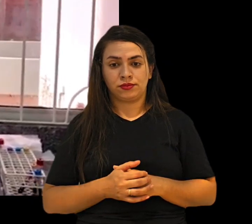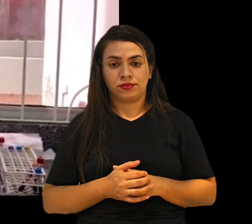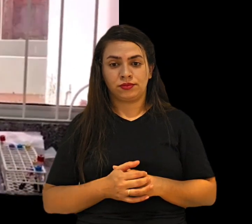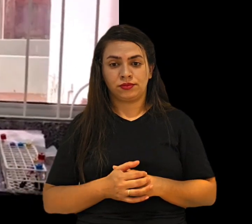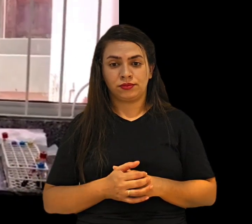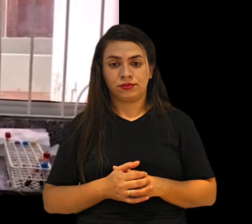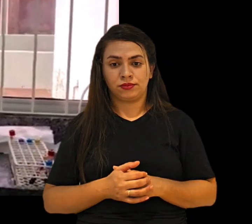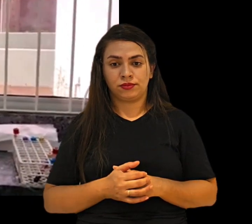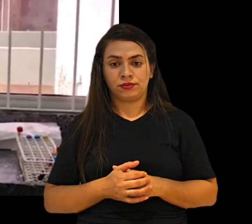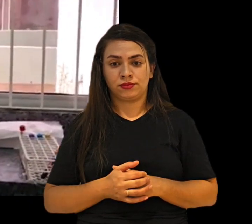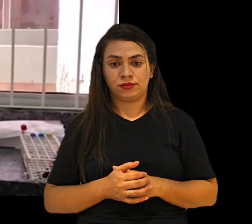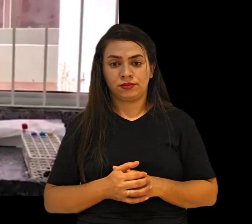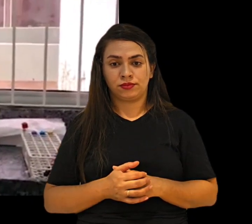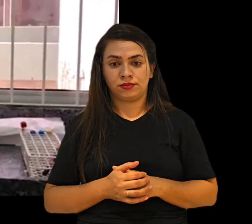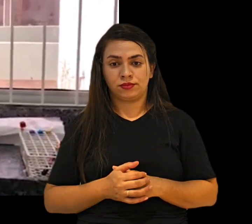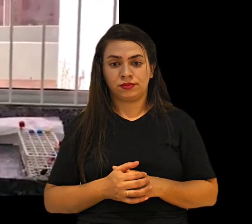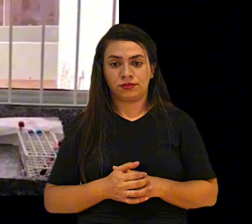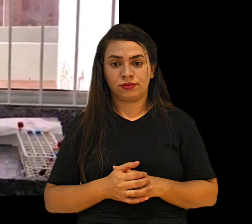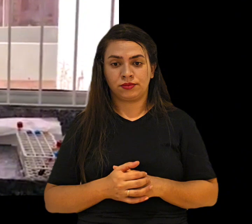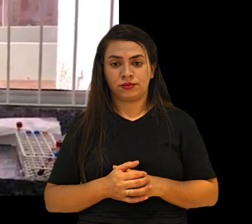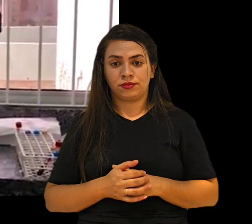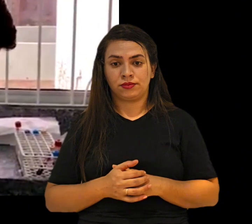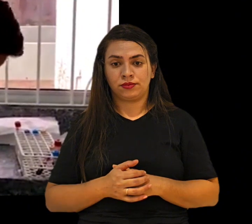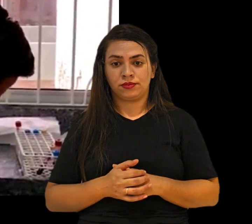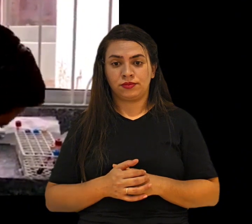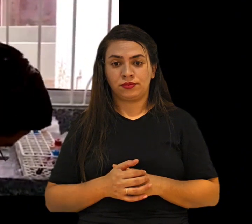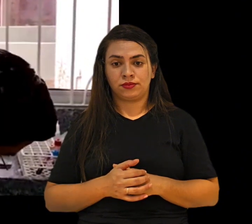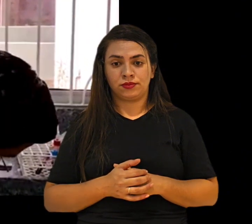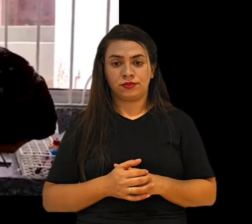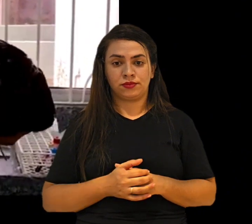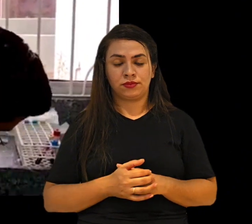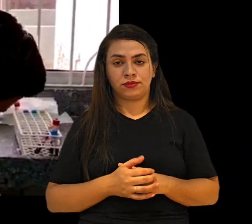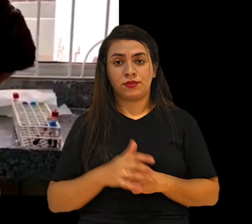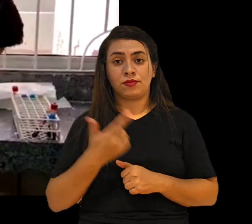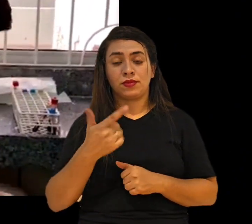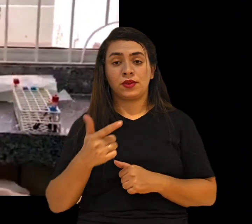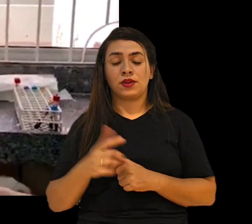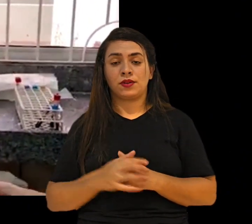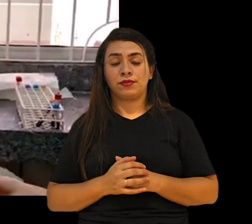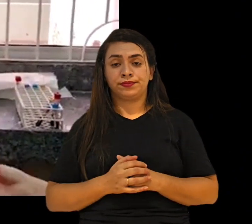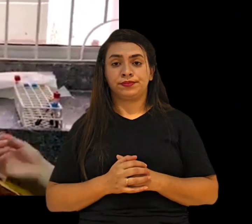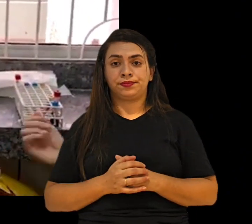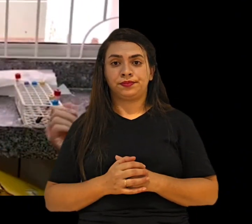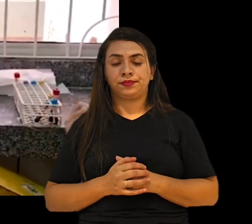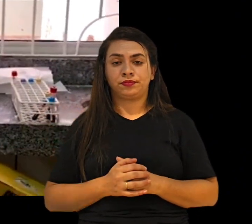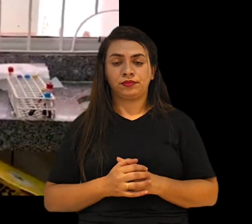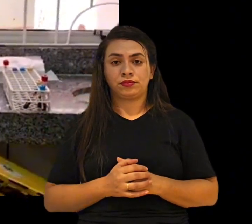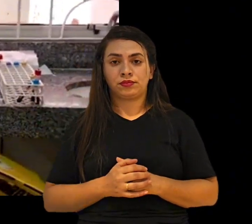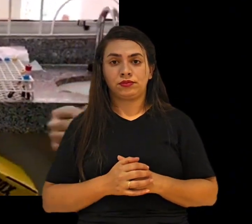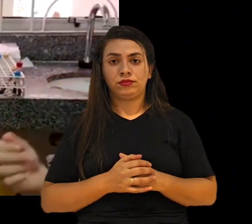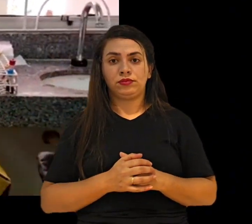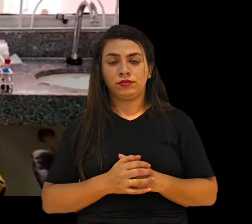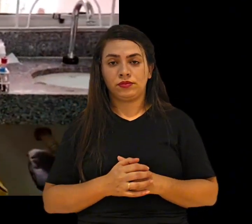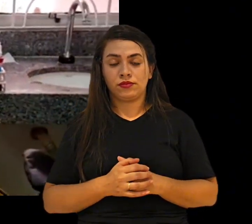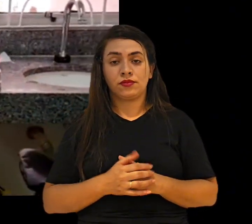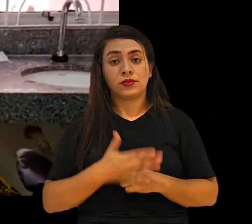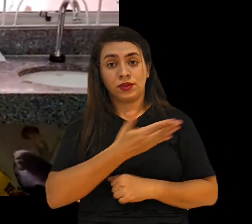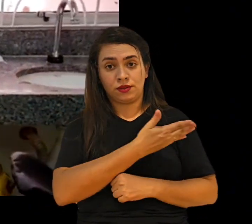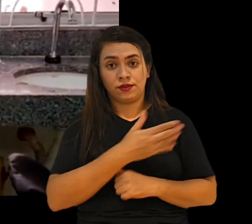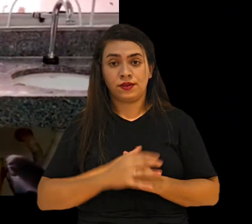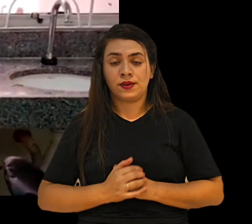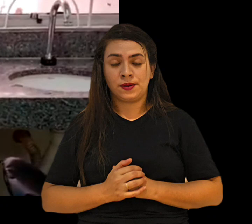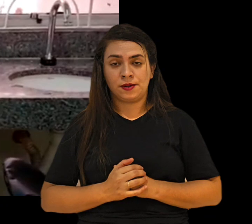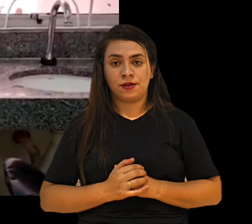dentro. Tá? A maioria dos descarpaques, eles são desse jeito aqui, ó. Tá? Não tem aquele